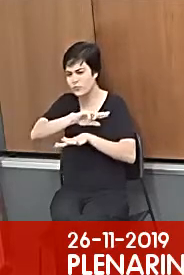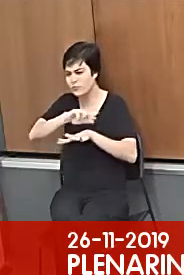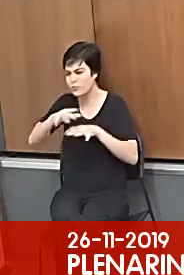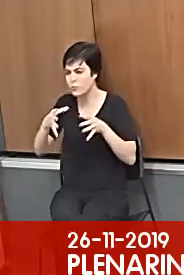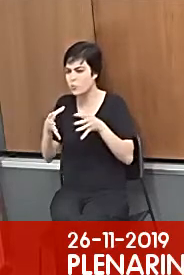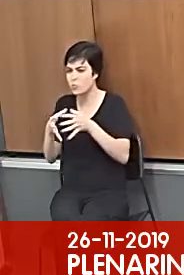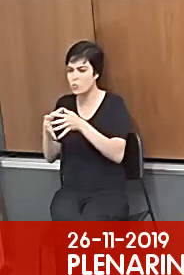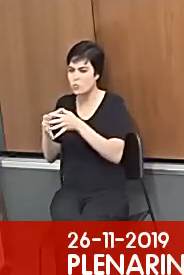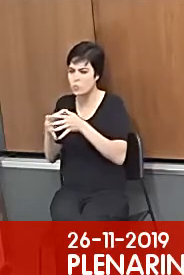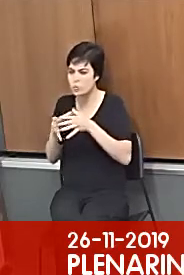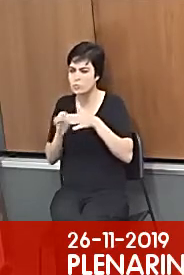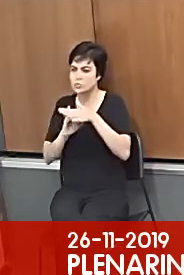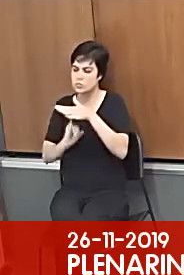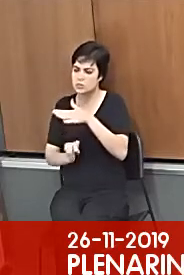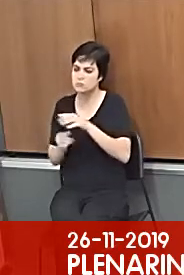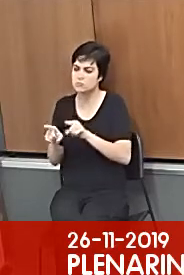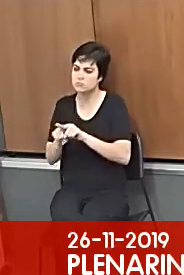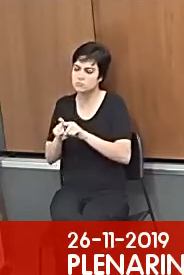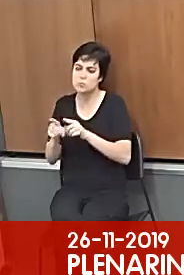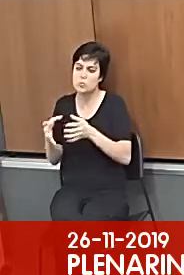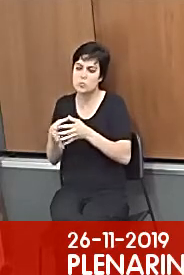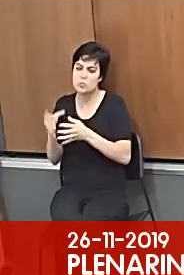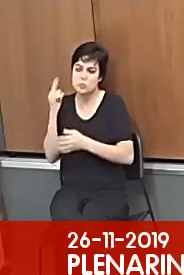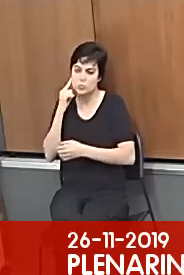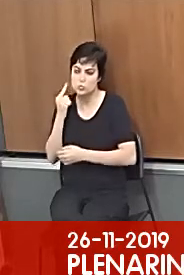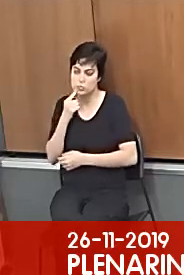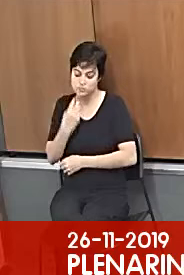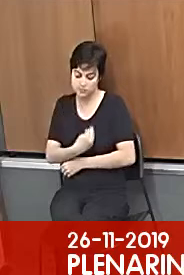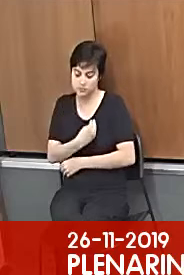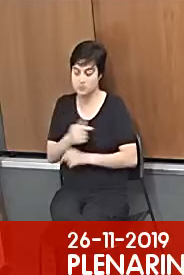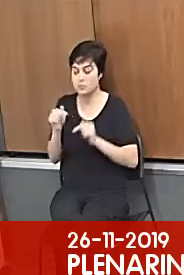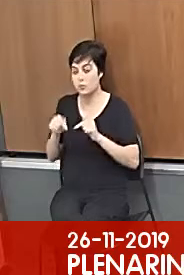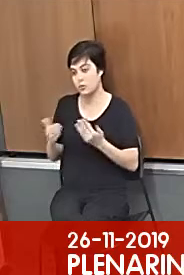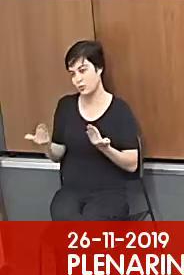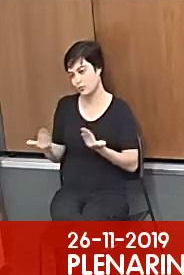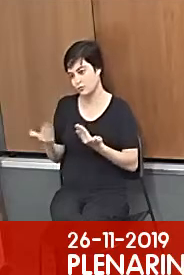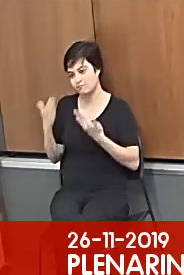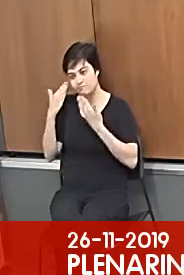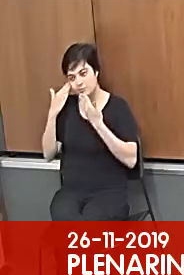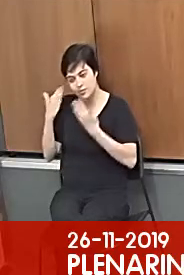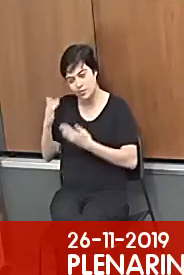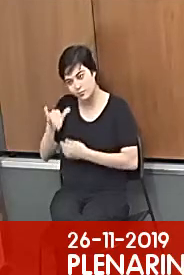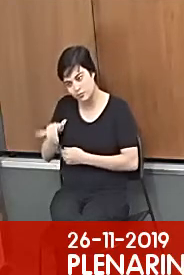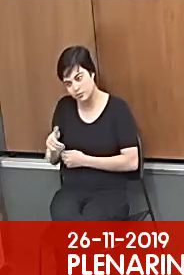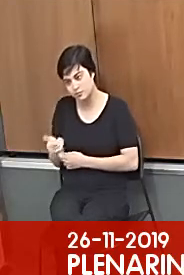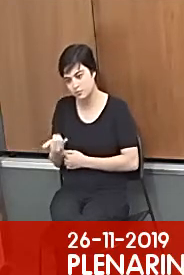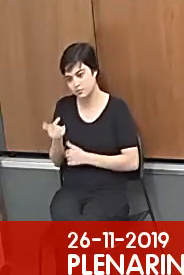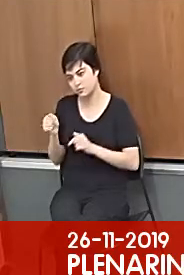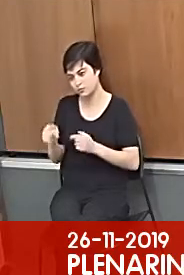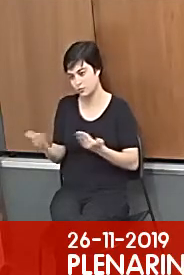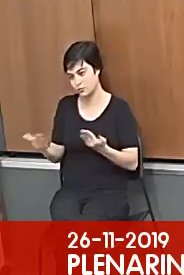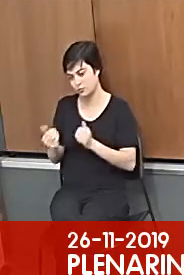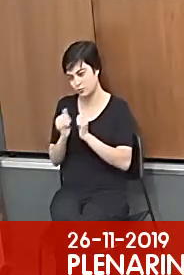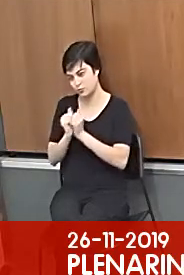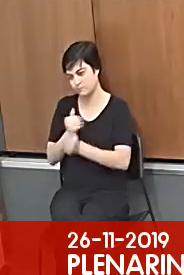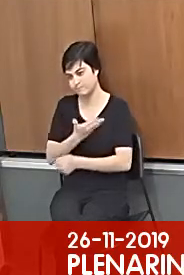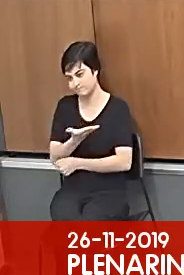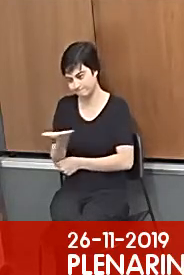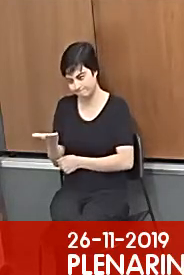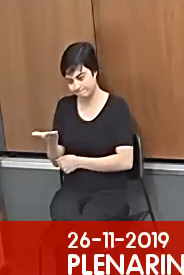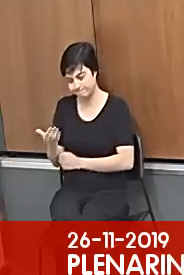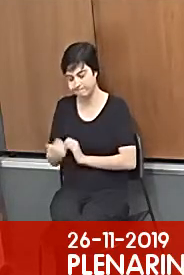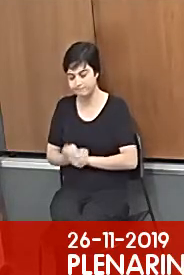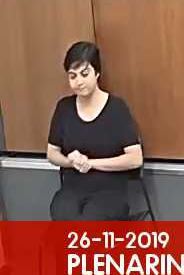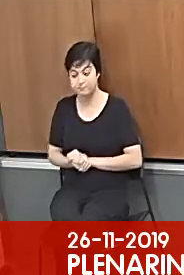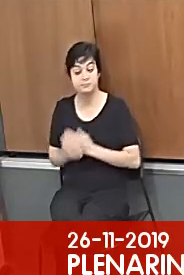instituições e entidades das pessoas, da pessoa surda que está aqui. Eu agradeço a oportunidade de estar aqui com vocês. Muito